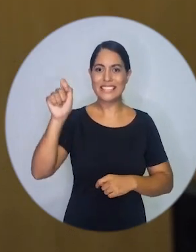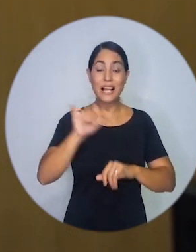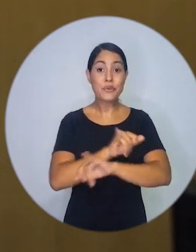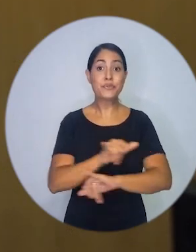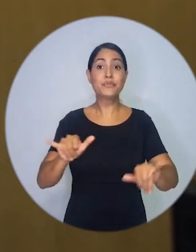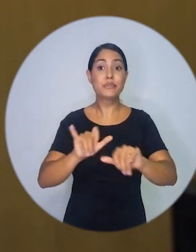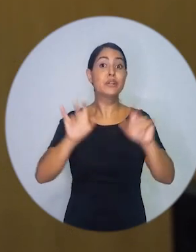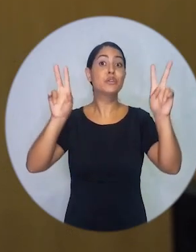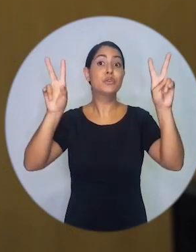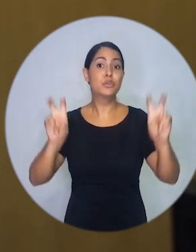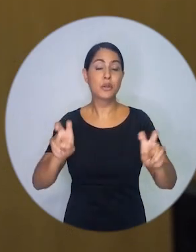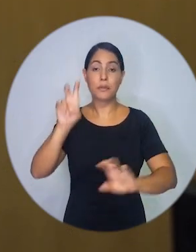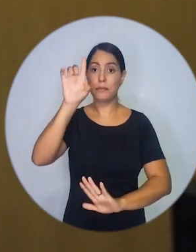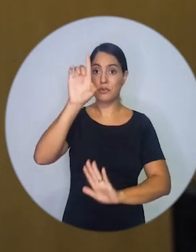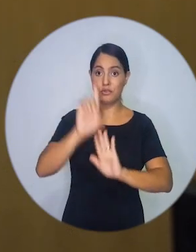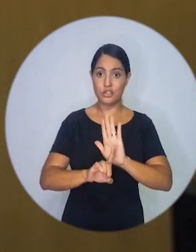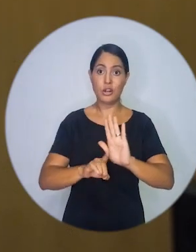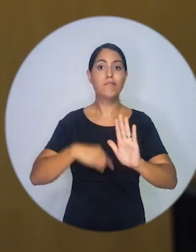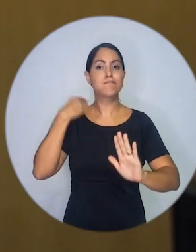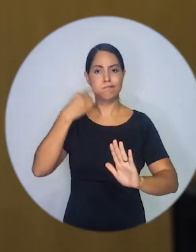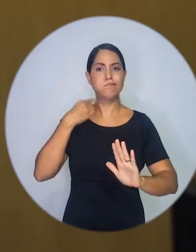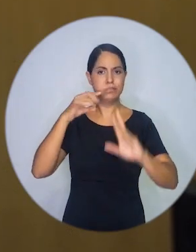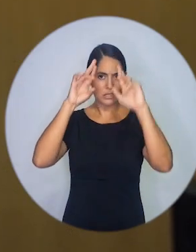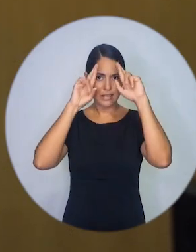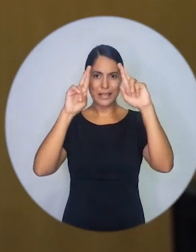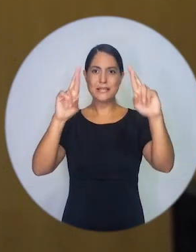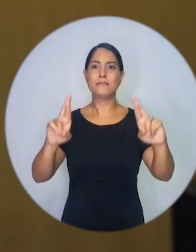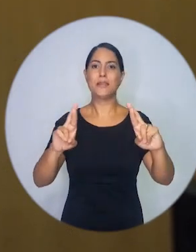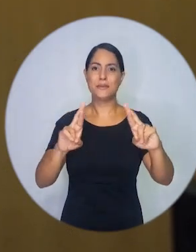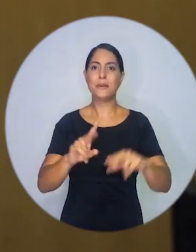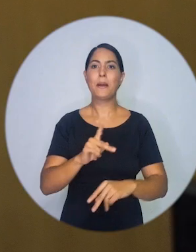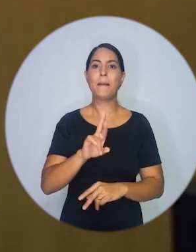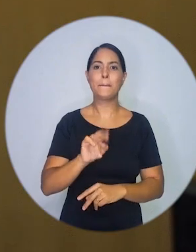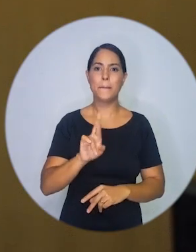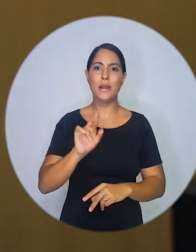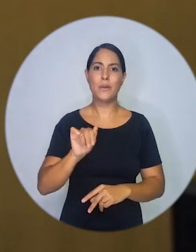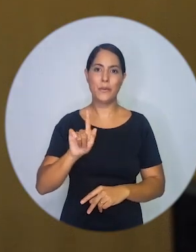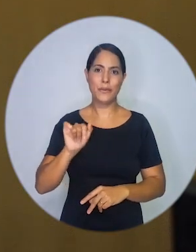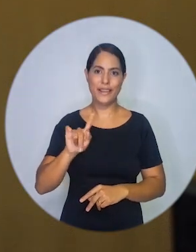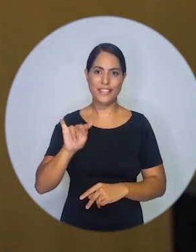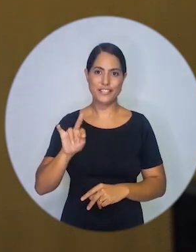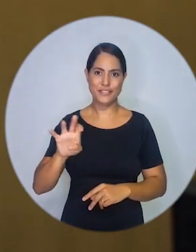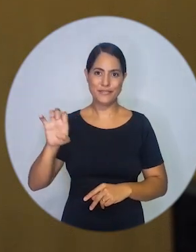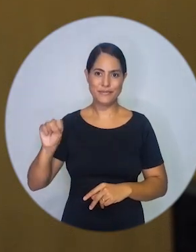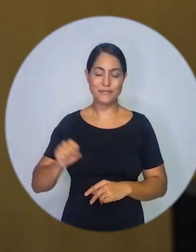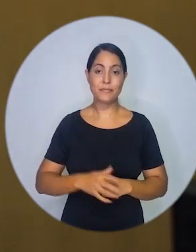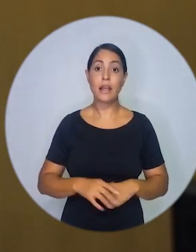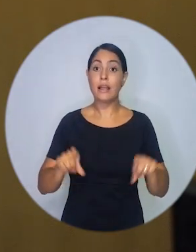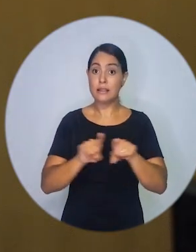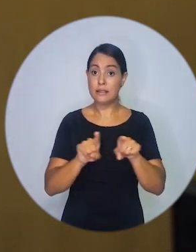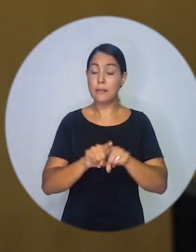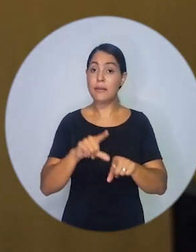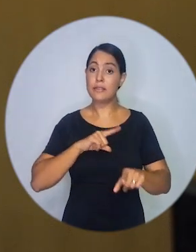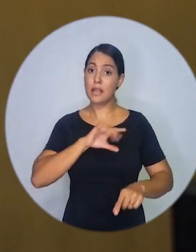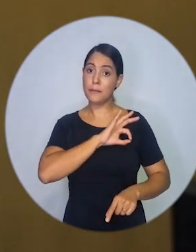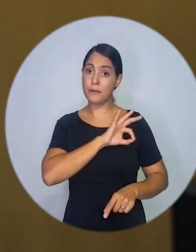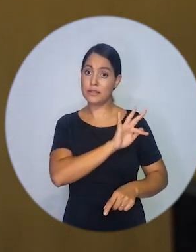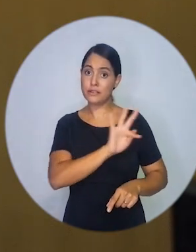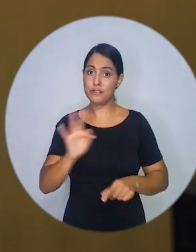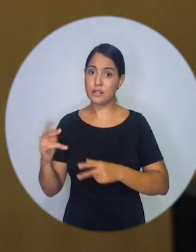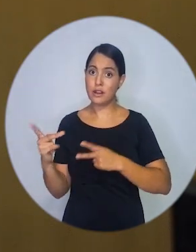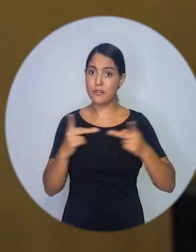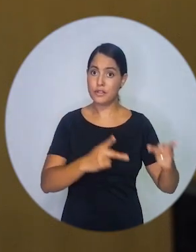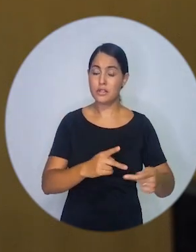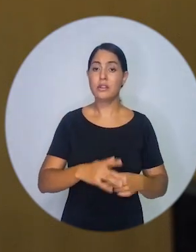a importância do respeito às prerrogativas dos advogados no exercício da profissão. A delegação visitou a Polícia Federal,